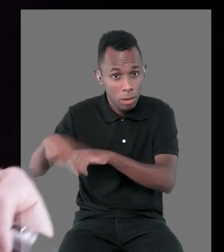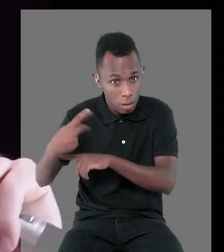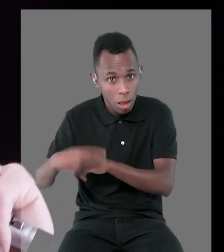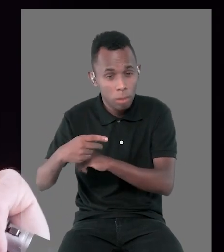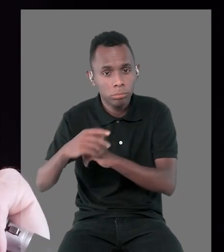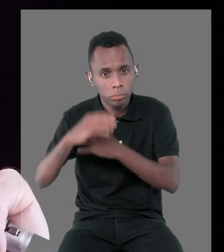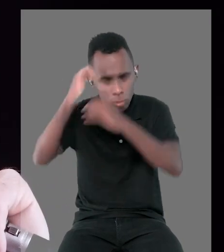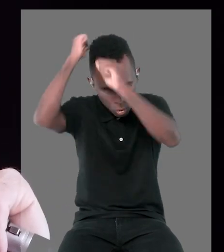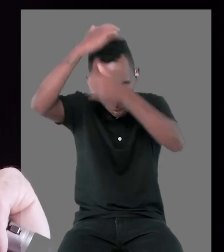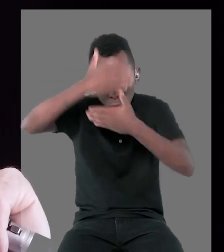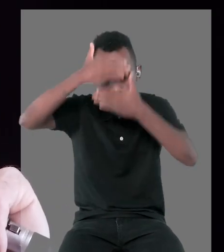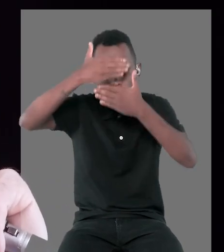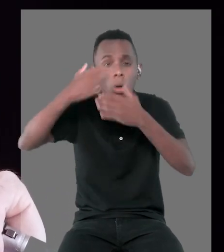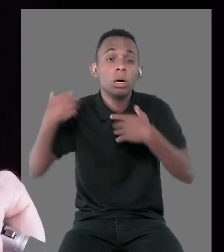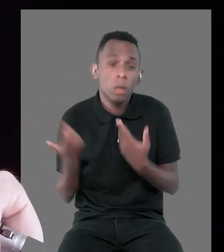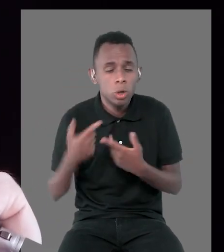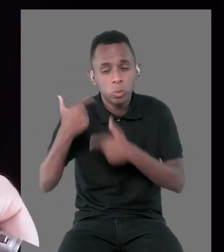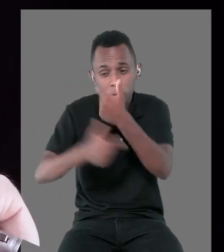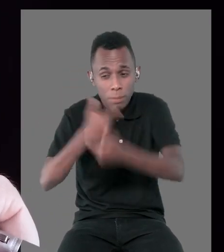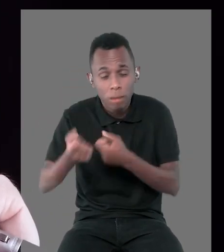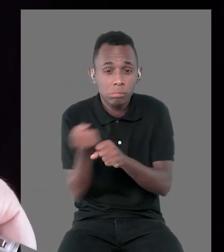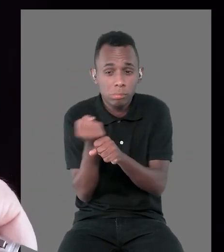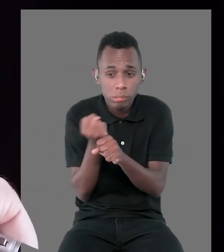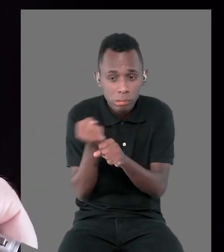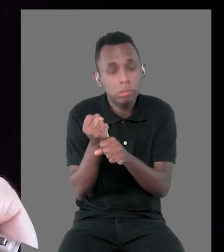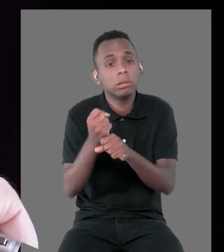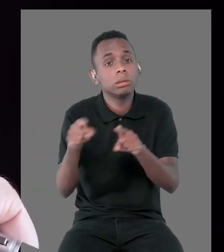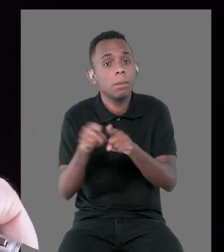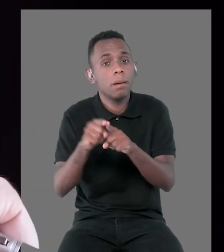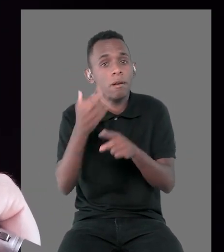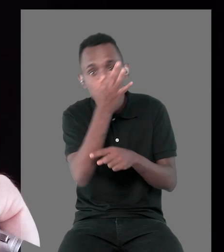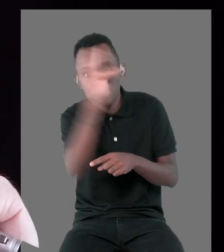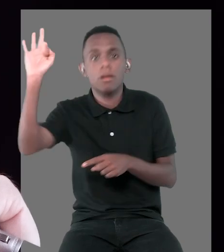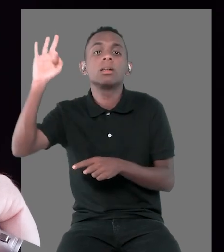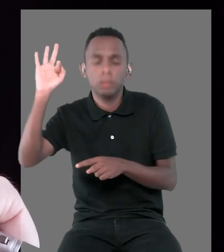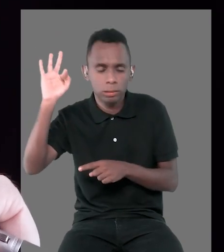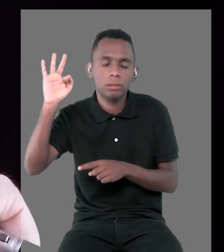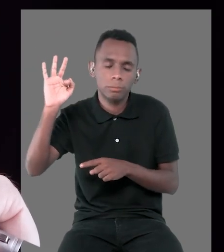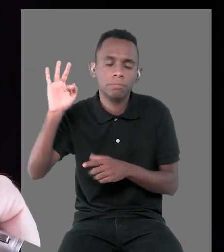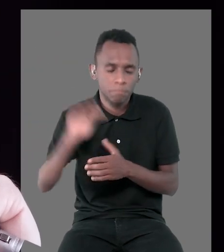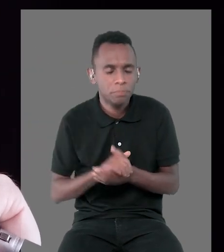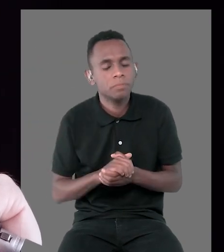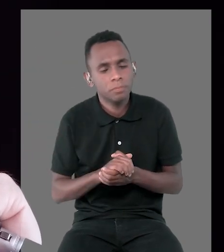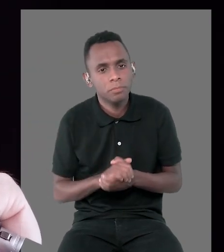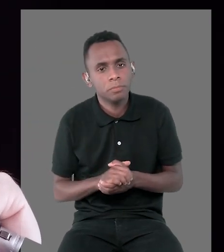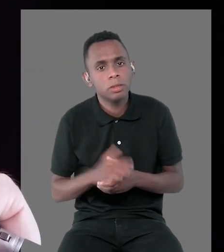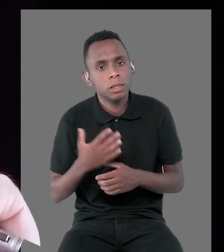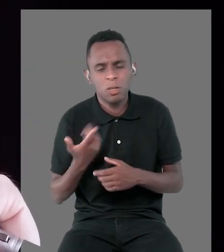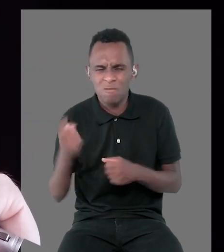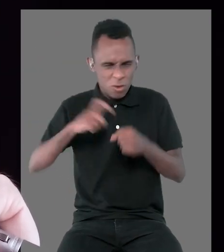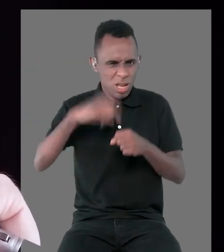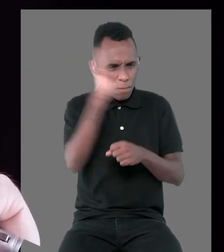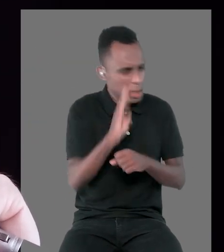fui até lá. E eu trabalhei durante muitos anos na França, na época eu era totalmente francês, eu não pretendia